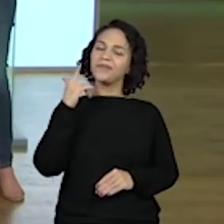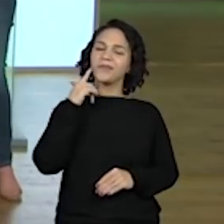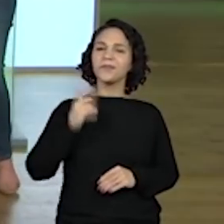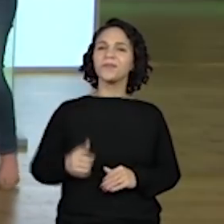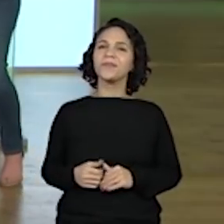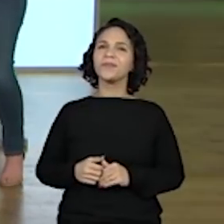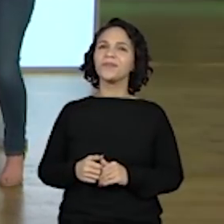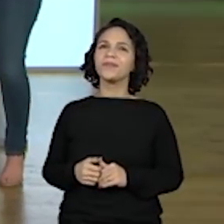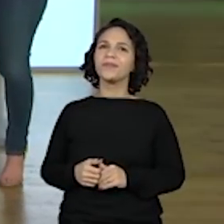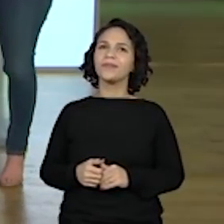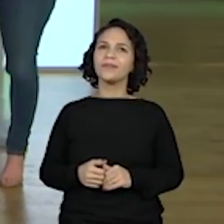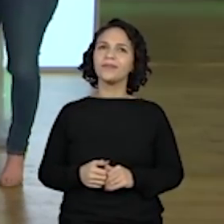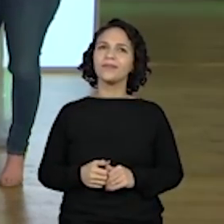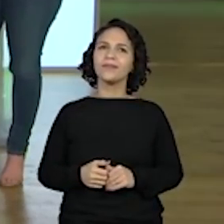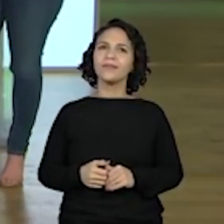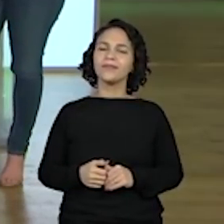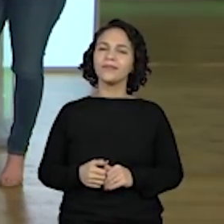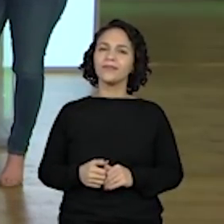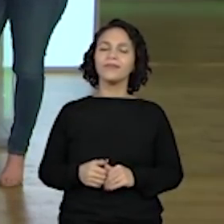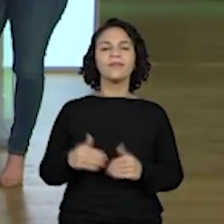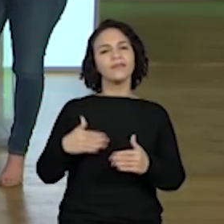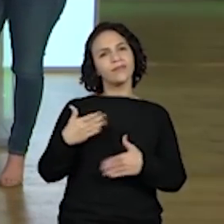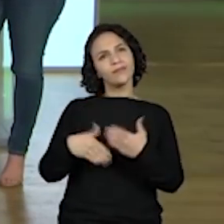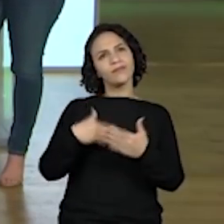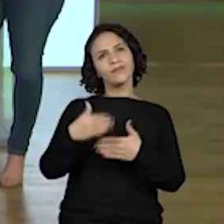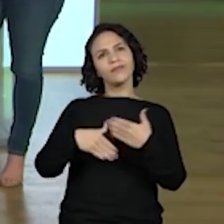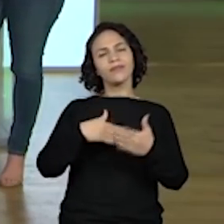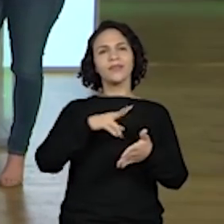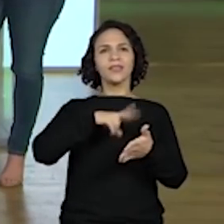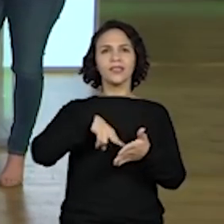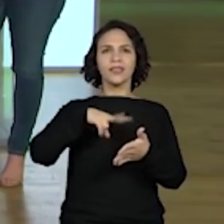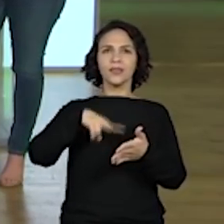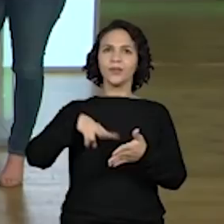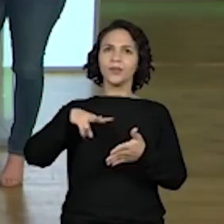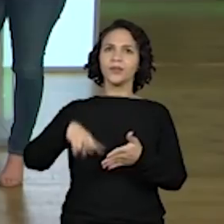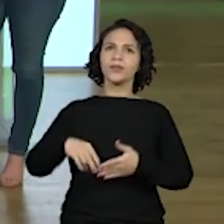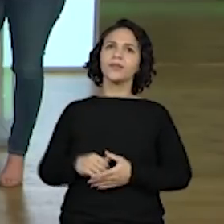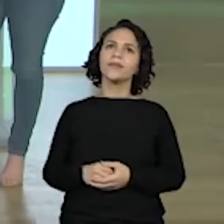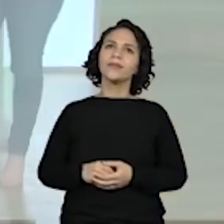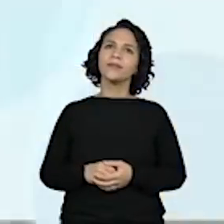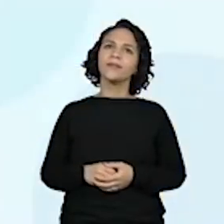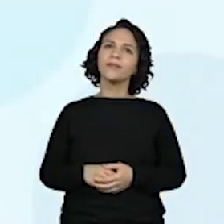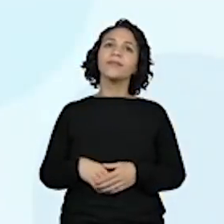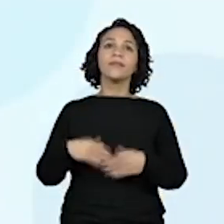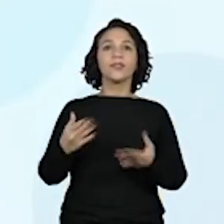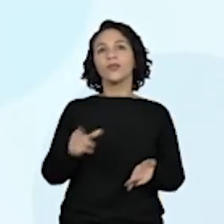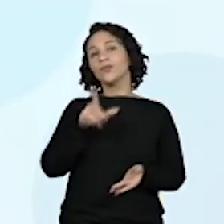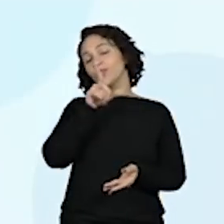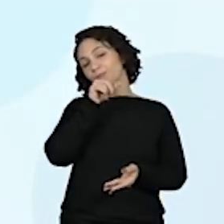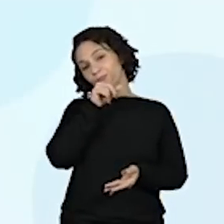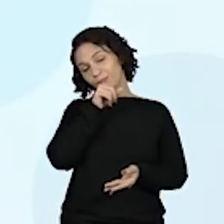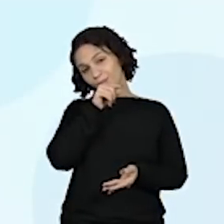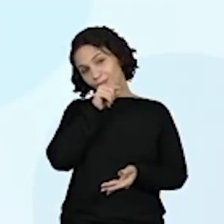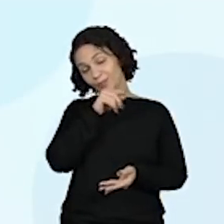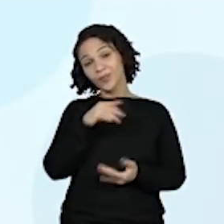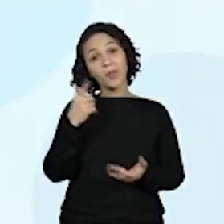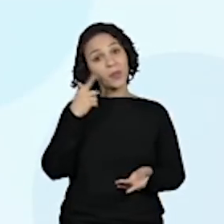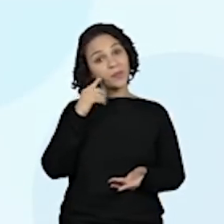mais. No decorrer da nossa leitura, o pássaro encantado. Olha